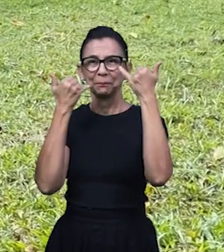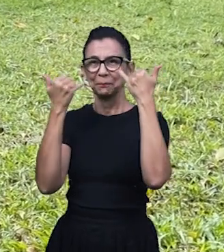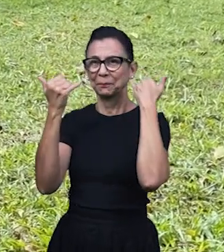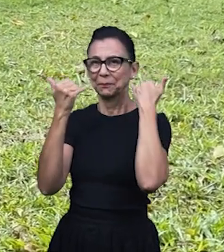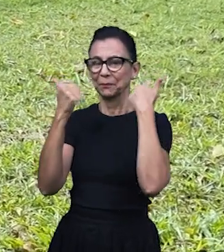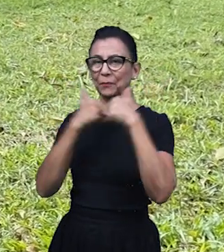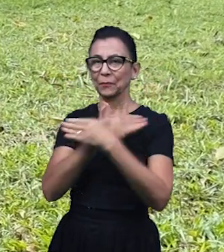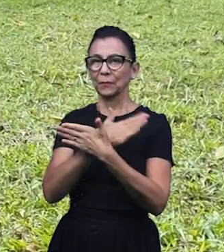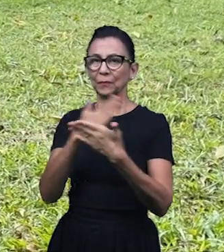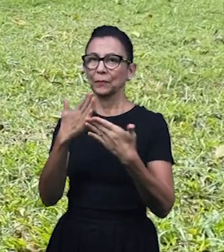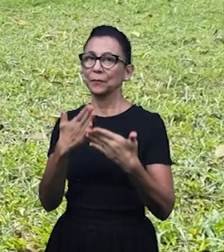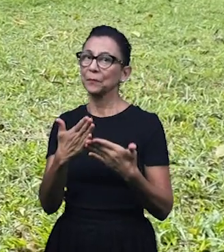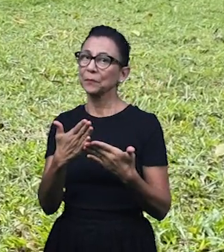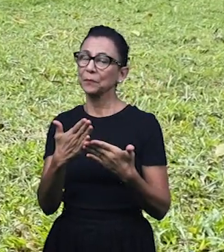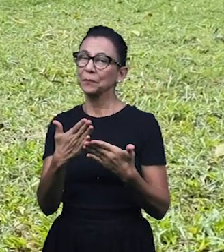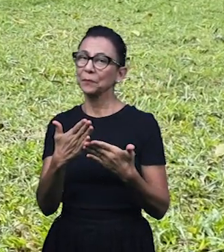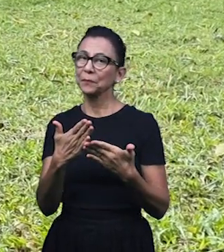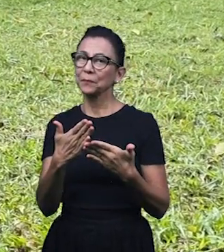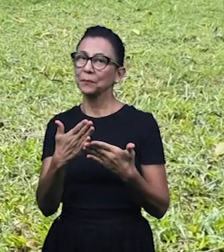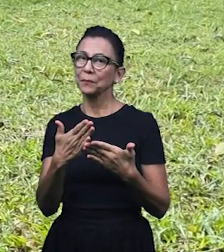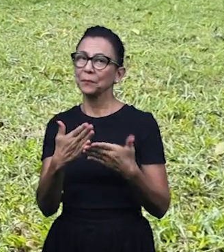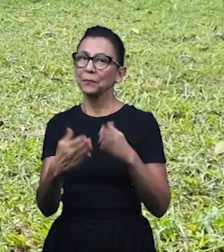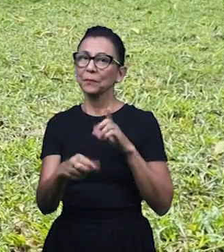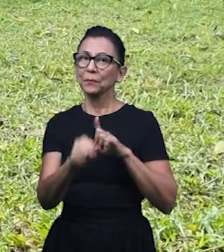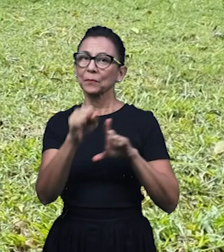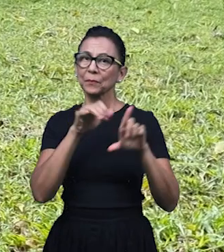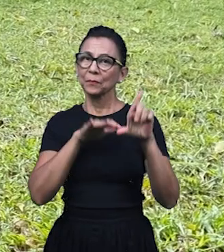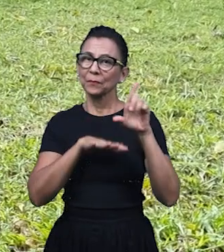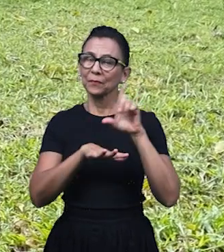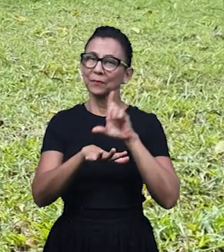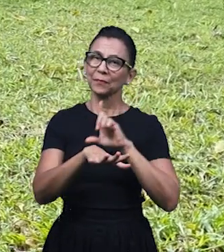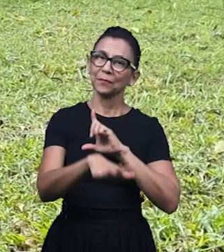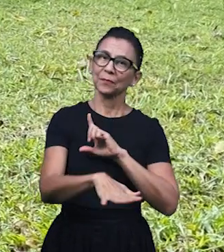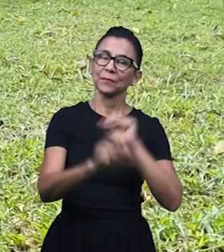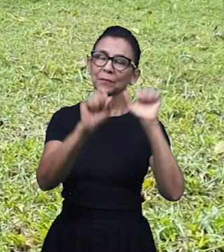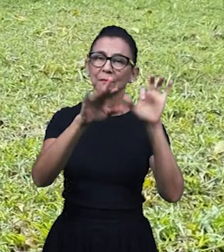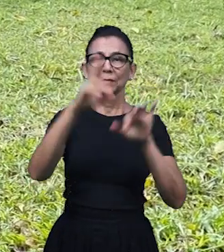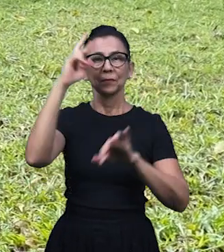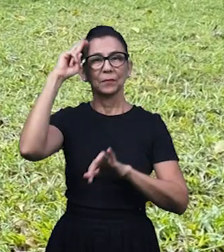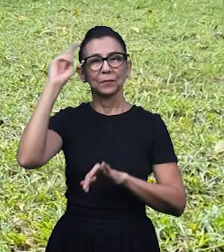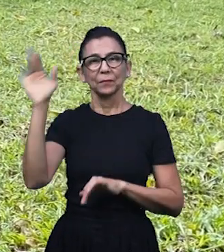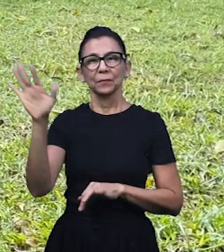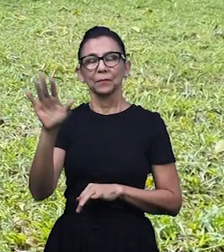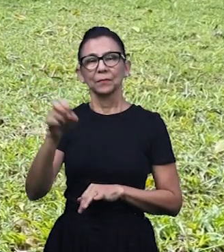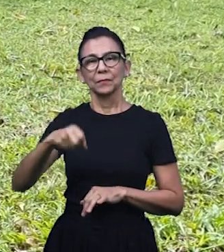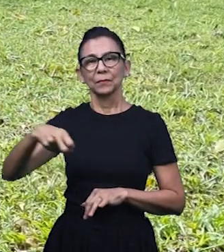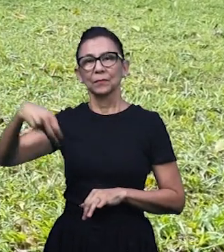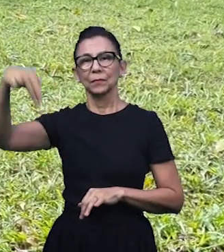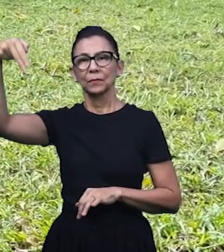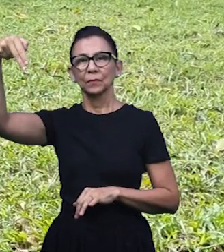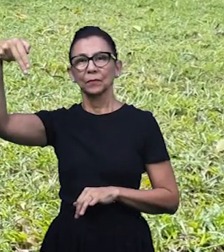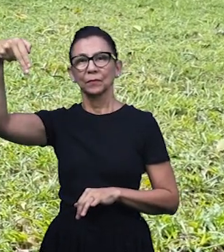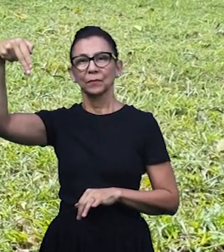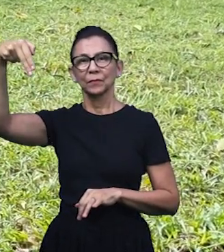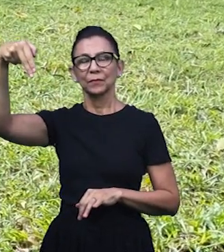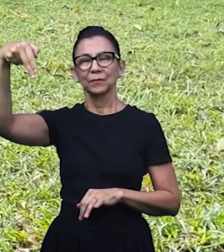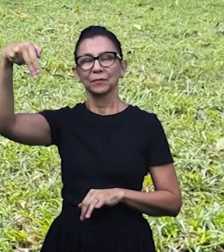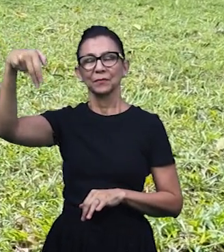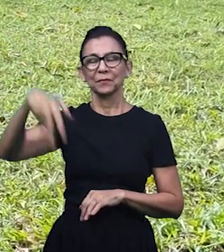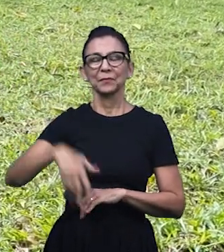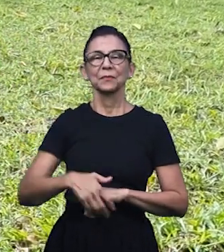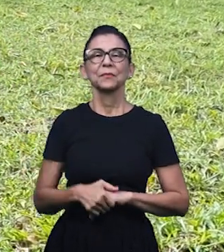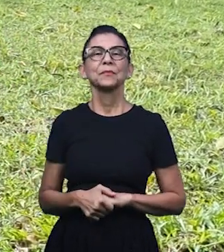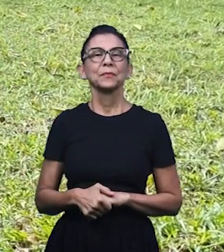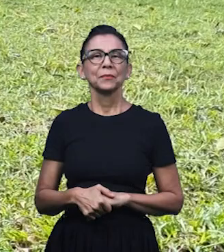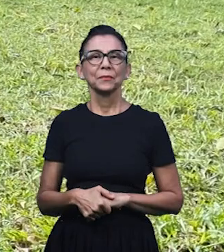vamos iniciar esse boletim compartilhando um pouco do que Deus tem operado lá na região norte do Brasil, desta vez pelo